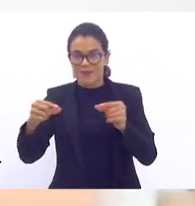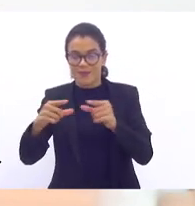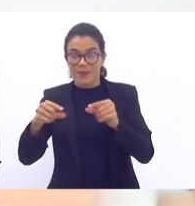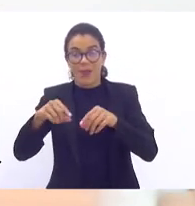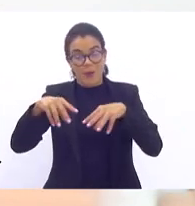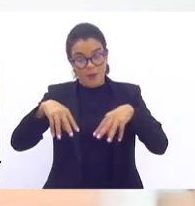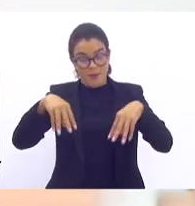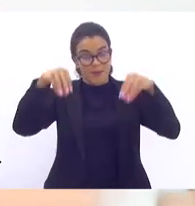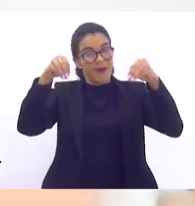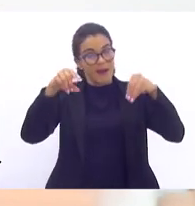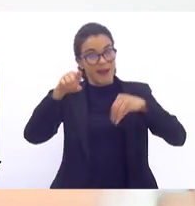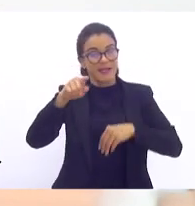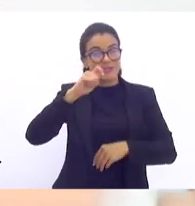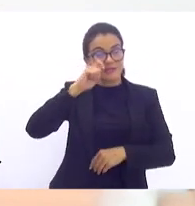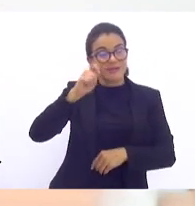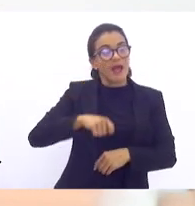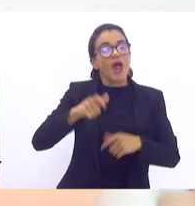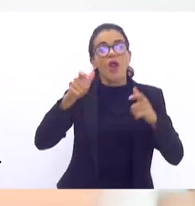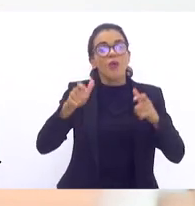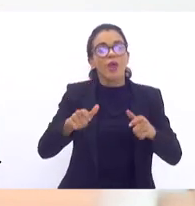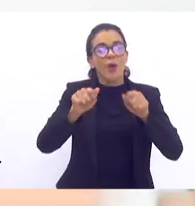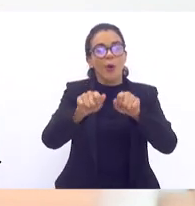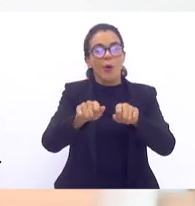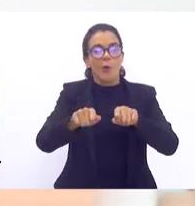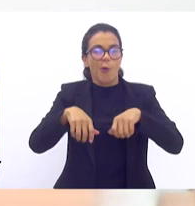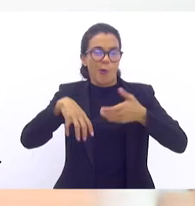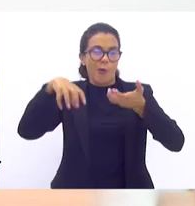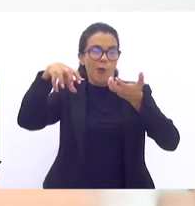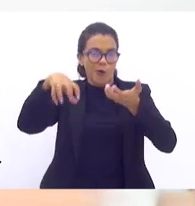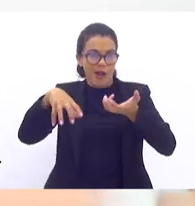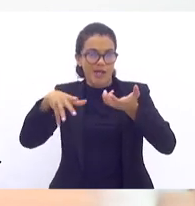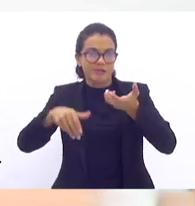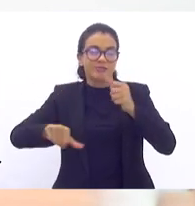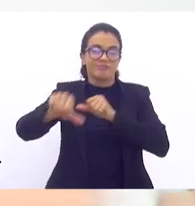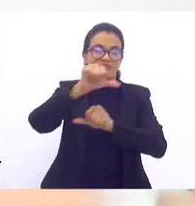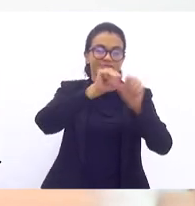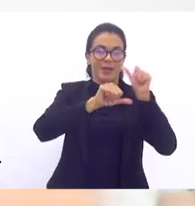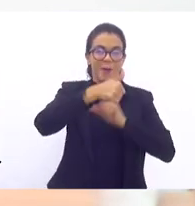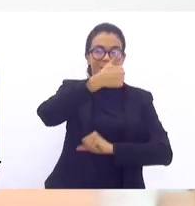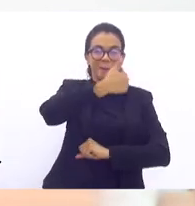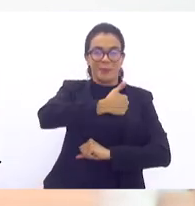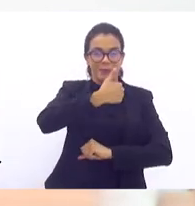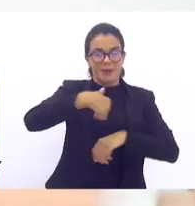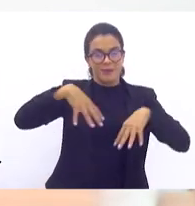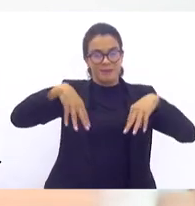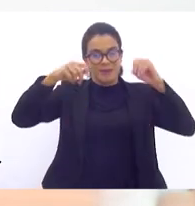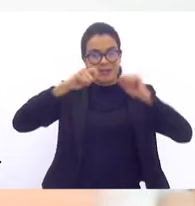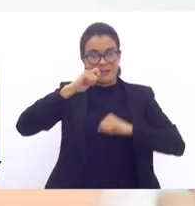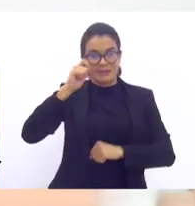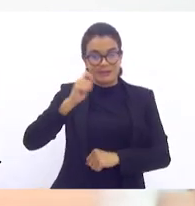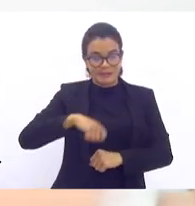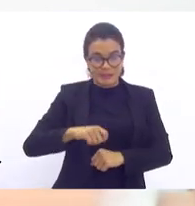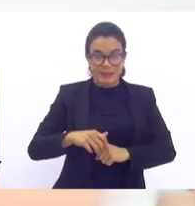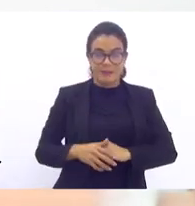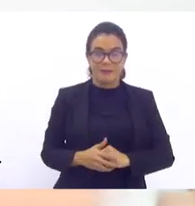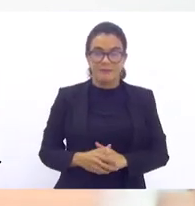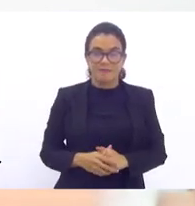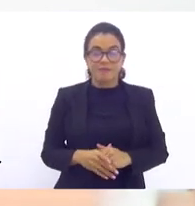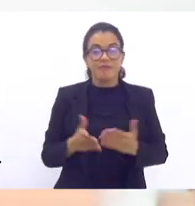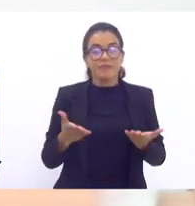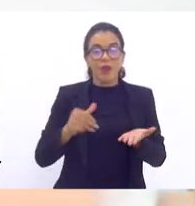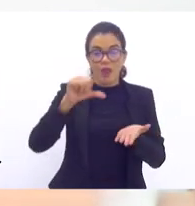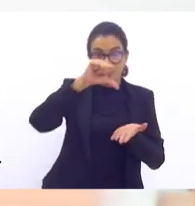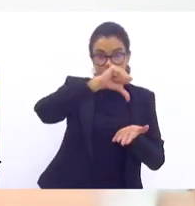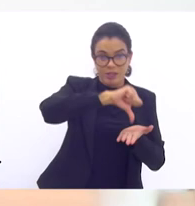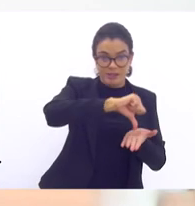Tiradentes era o Congresso Nacional e houve um planejamento a nível de país de transformar de colocar a nossa